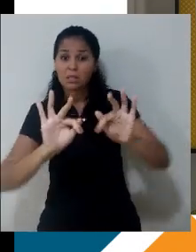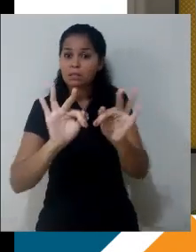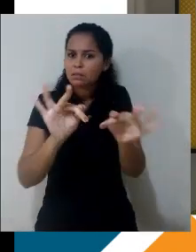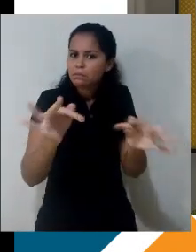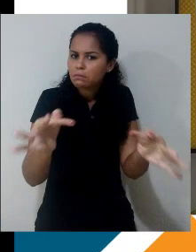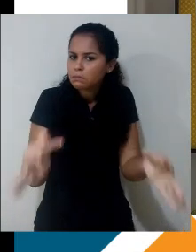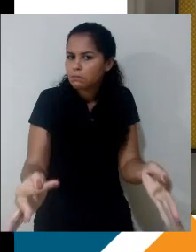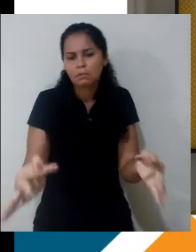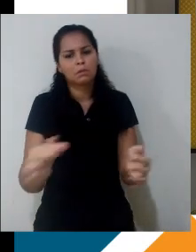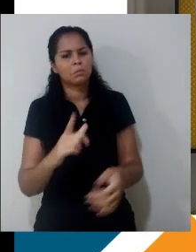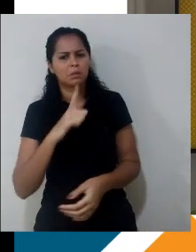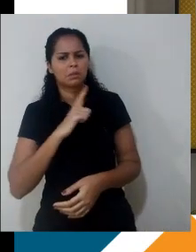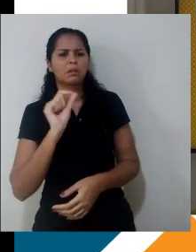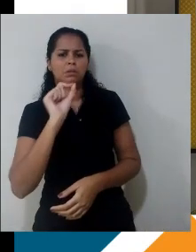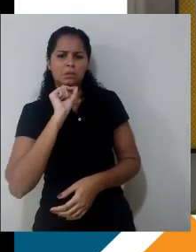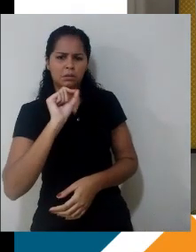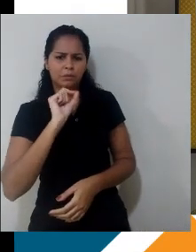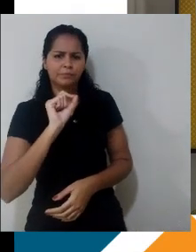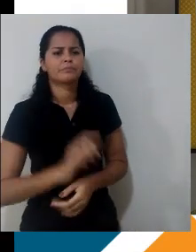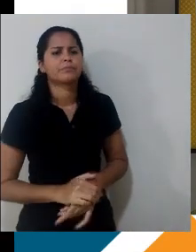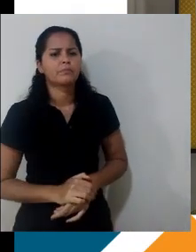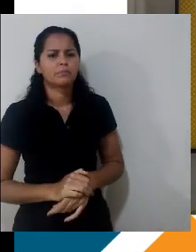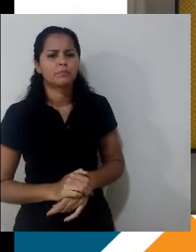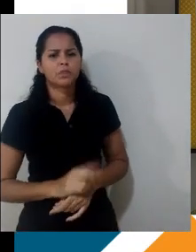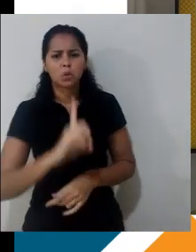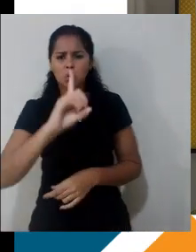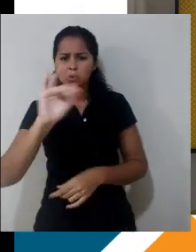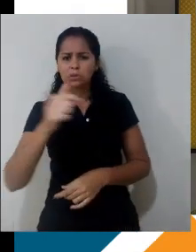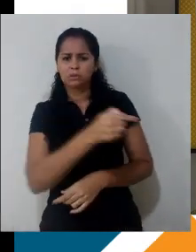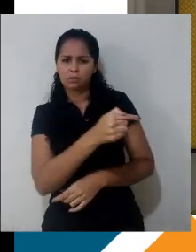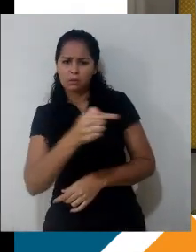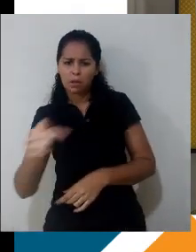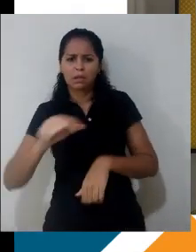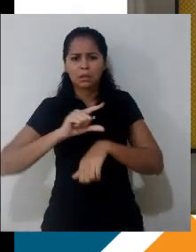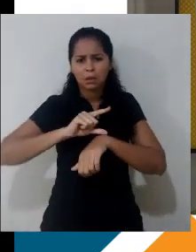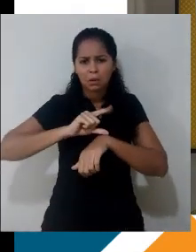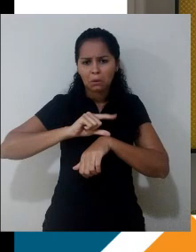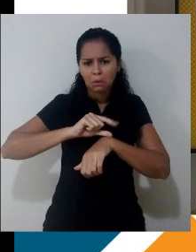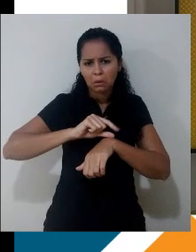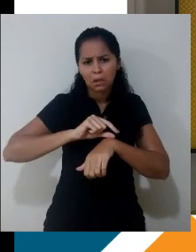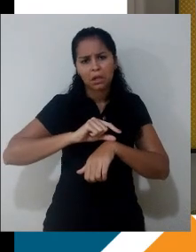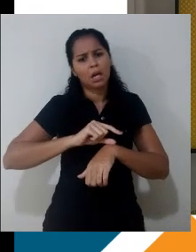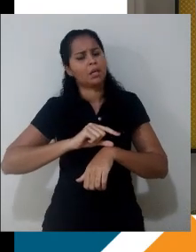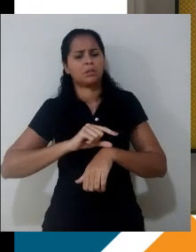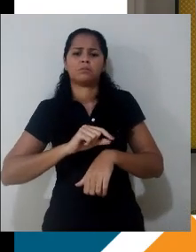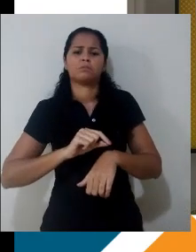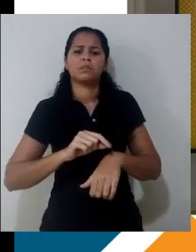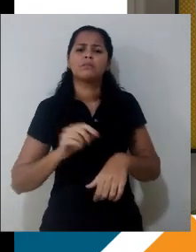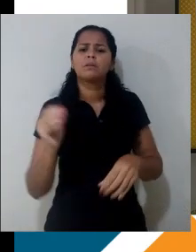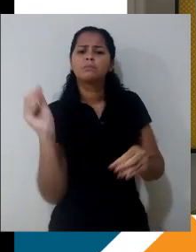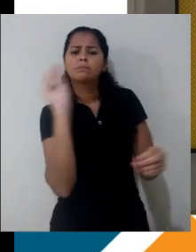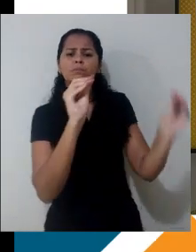simples, vocês têm aqui, na verdade, né, os dias da semana, os horários aí ao longo do dia, vocês vão preenchendo